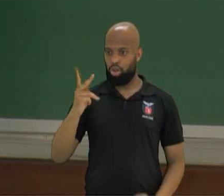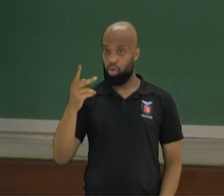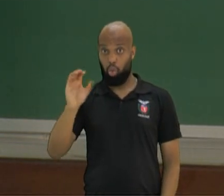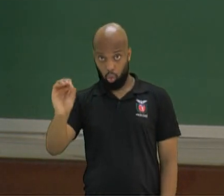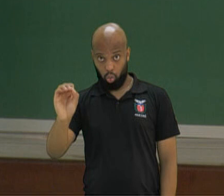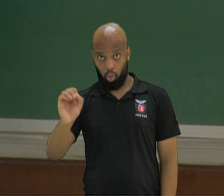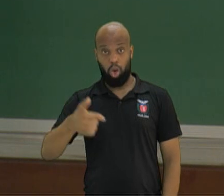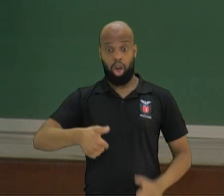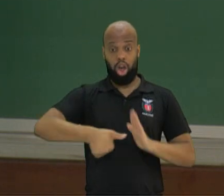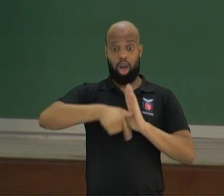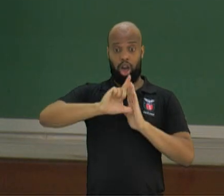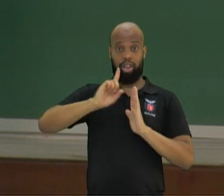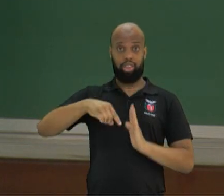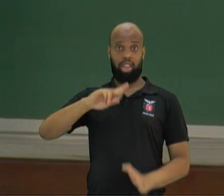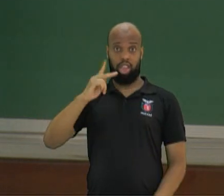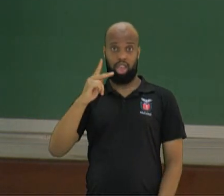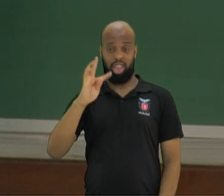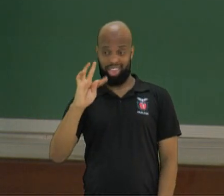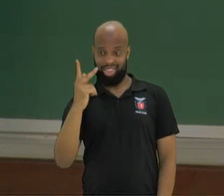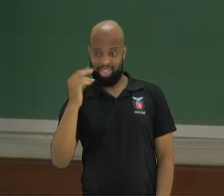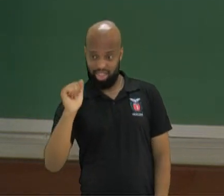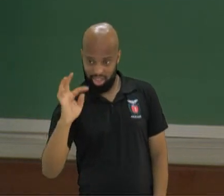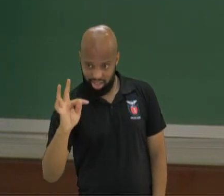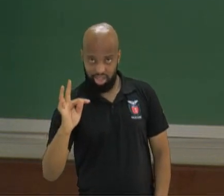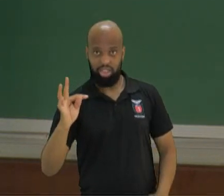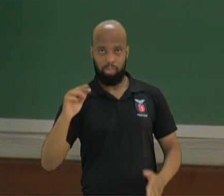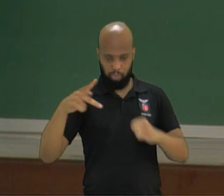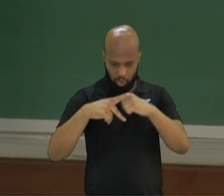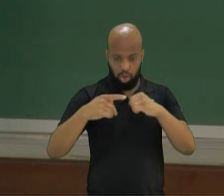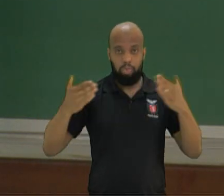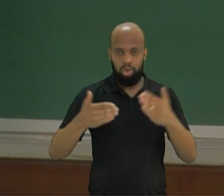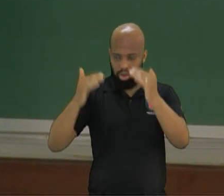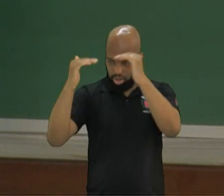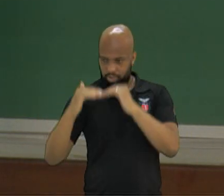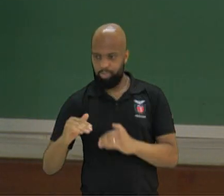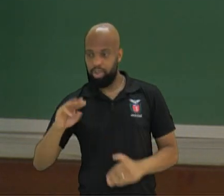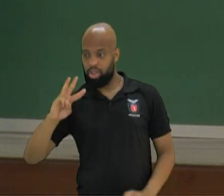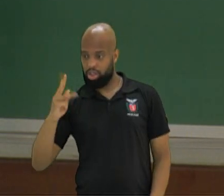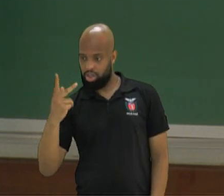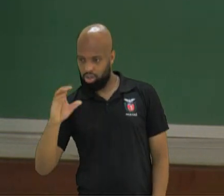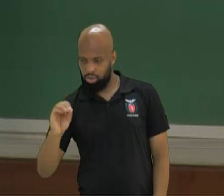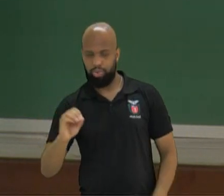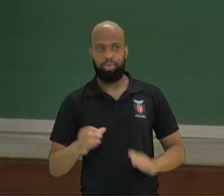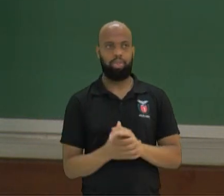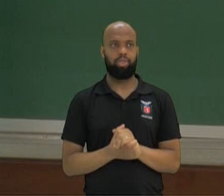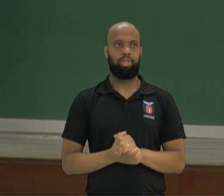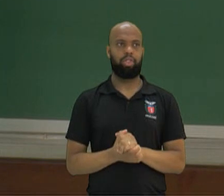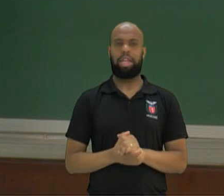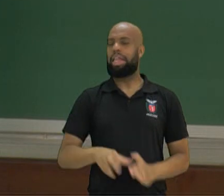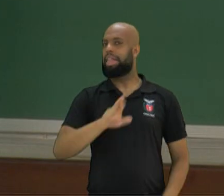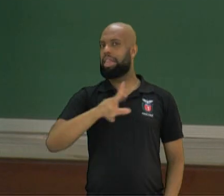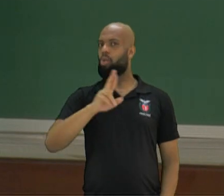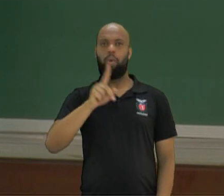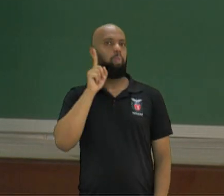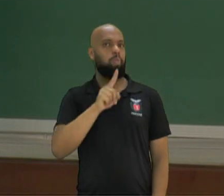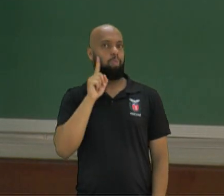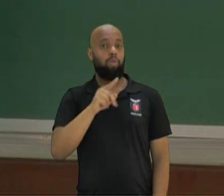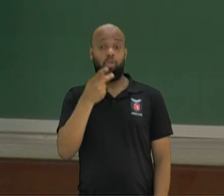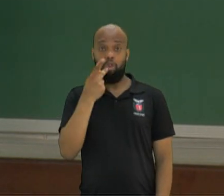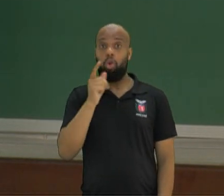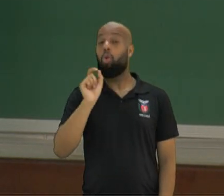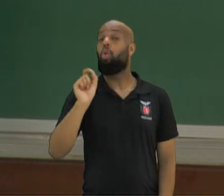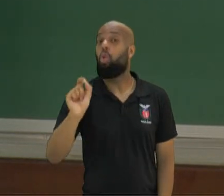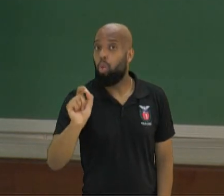who rated romantic love as highly important. Não foi o caso dos americanos, que disseram que o amor é muito